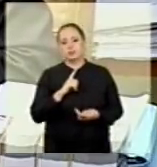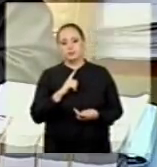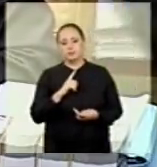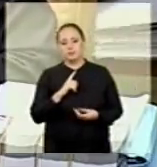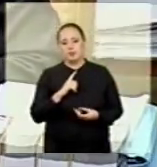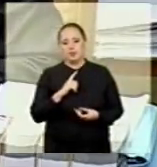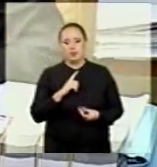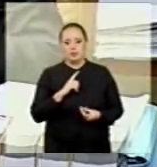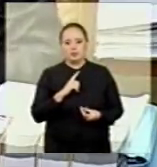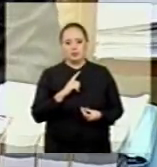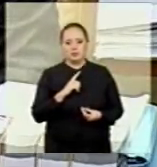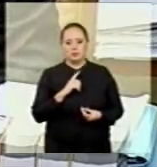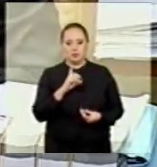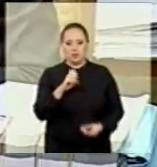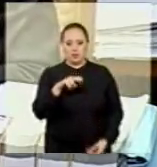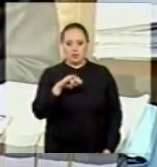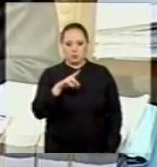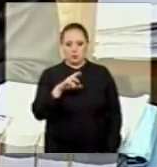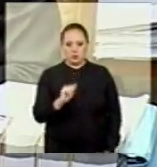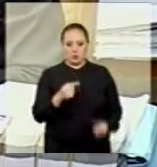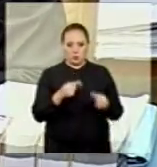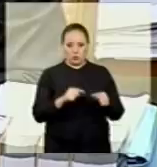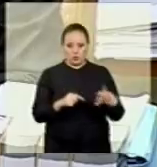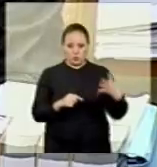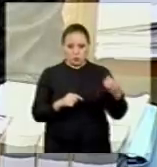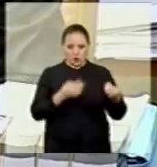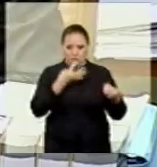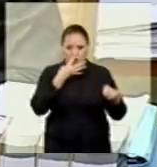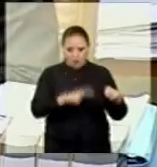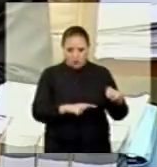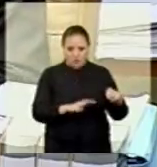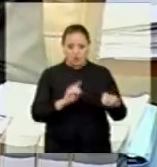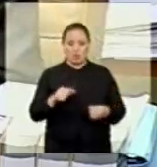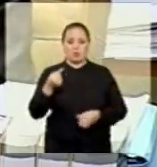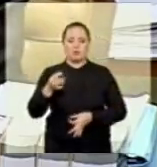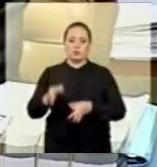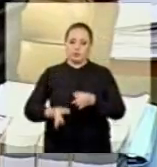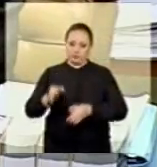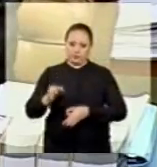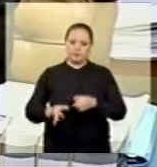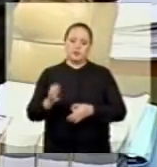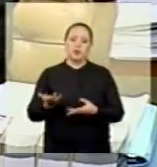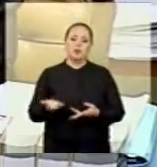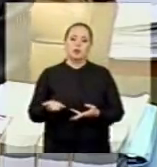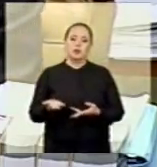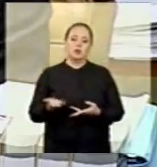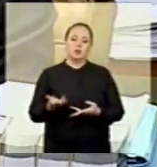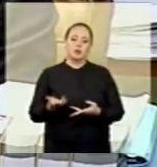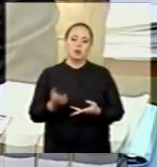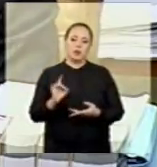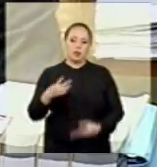o oferecimento de denúncia contra 40 acusados e posteriormente o julgamento deu-se em relação a